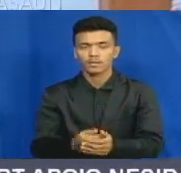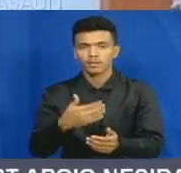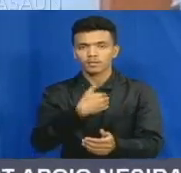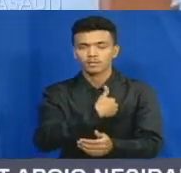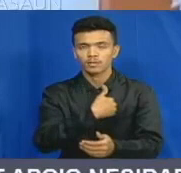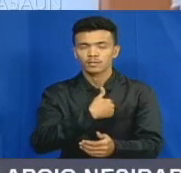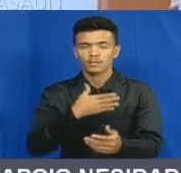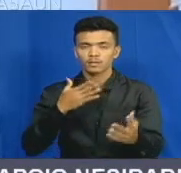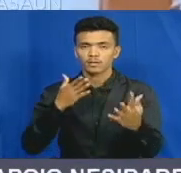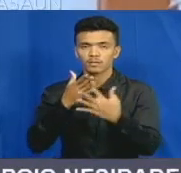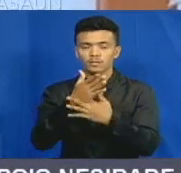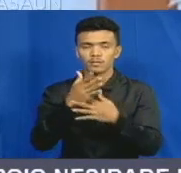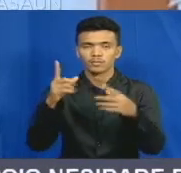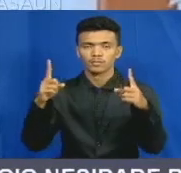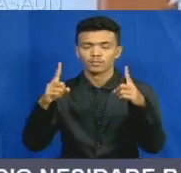kasih subaya